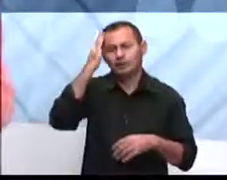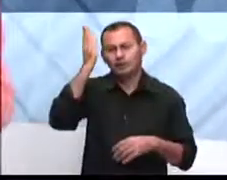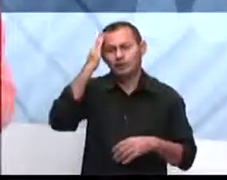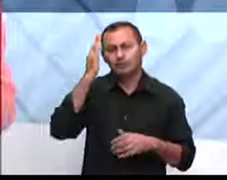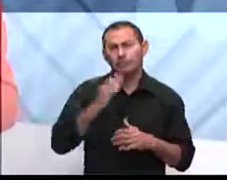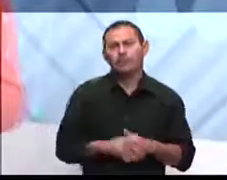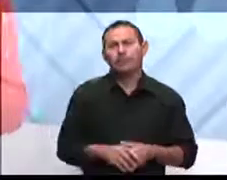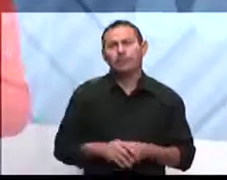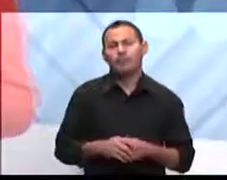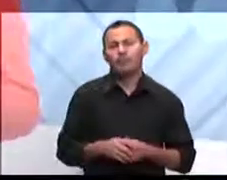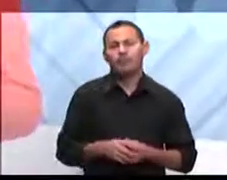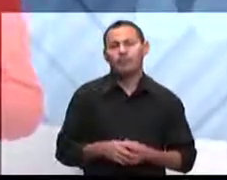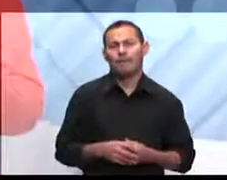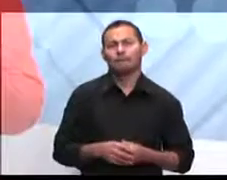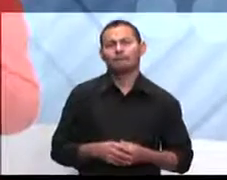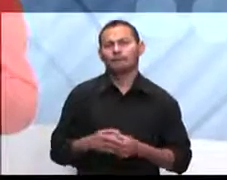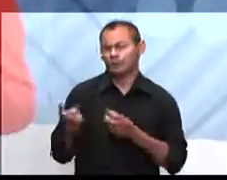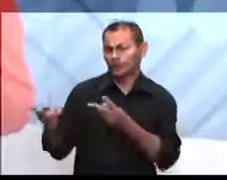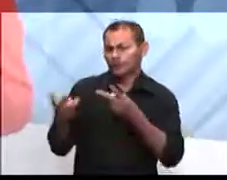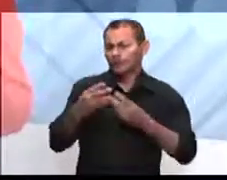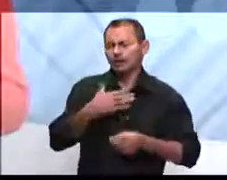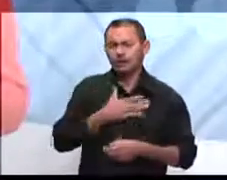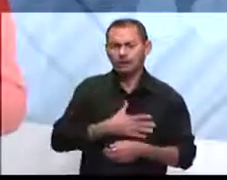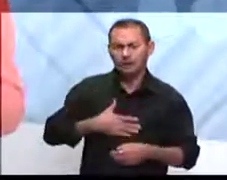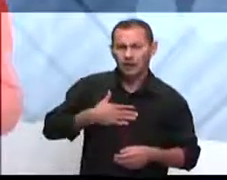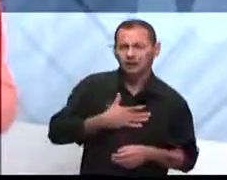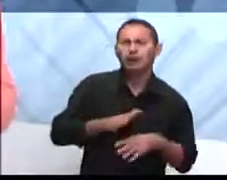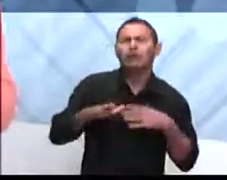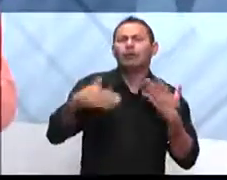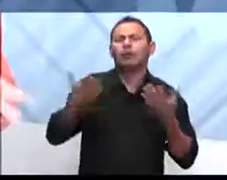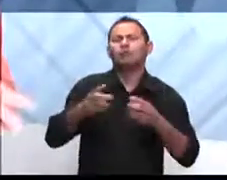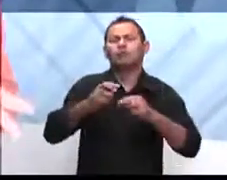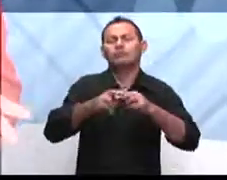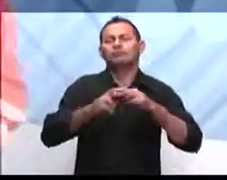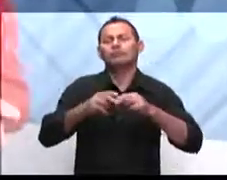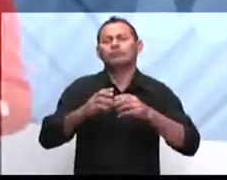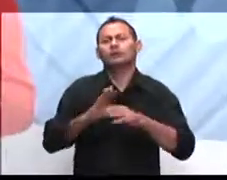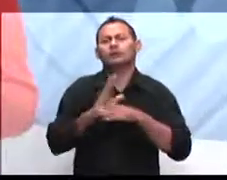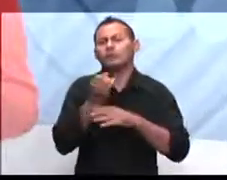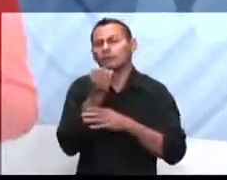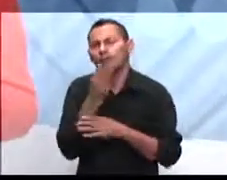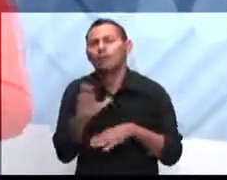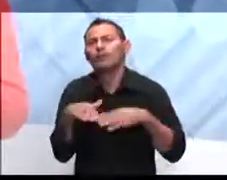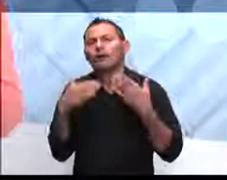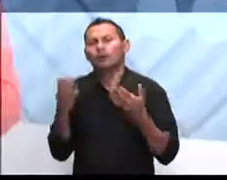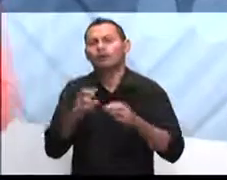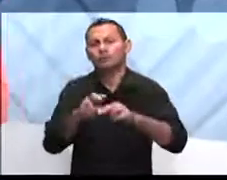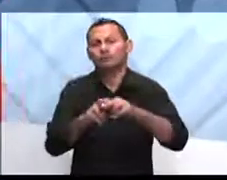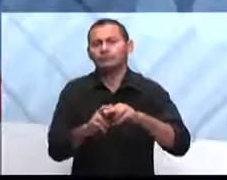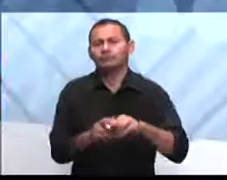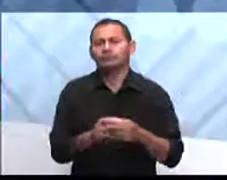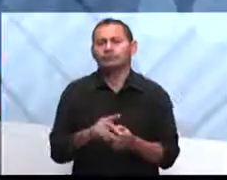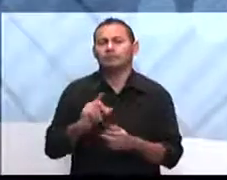né? Então, o cliente está gostando, né? Quais são os aspectos favoráveis? Quais são os aspectos negativos